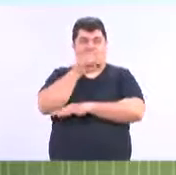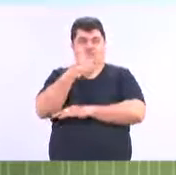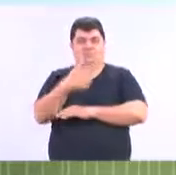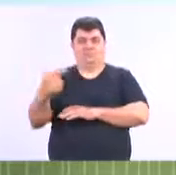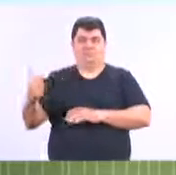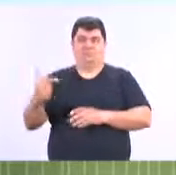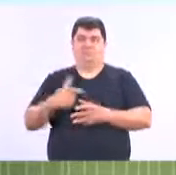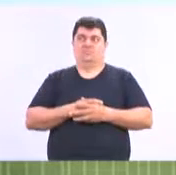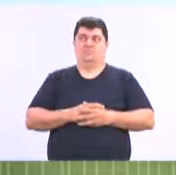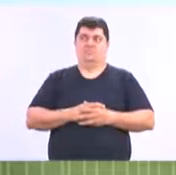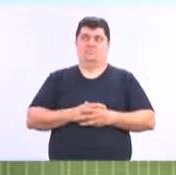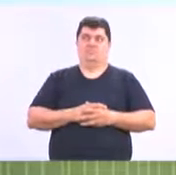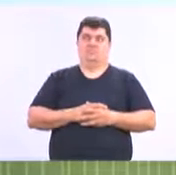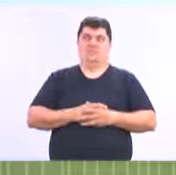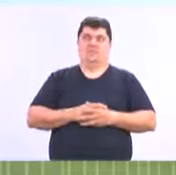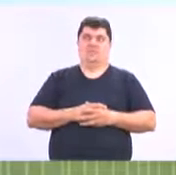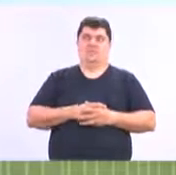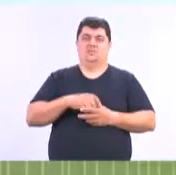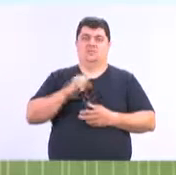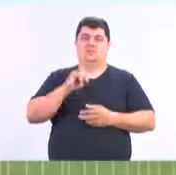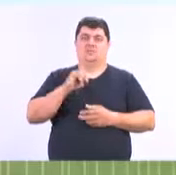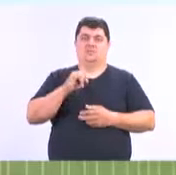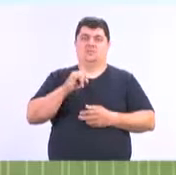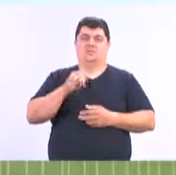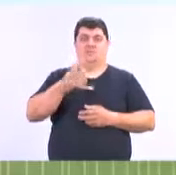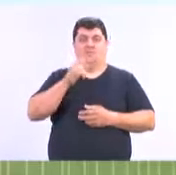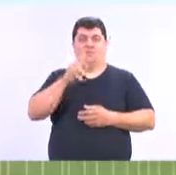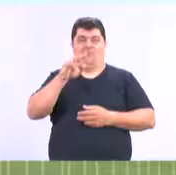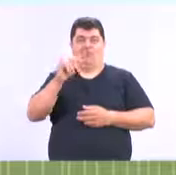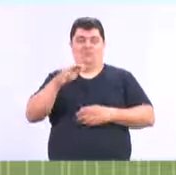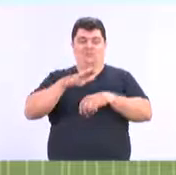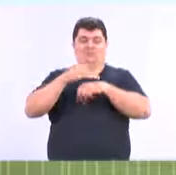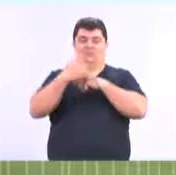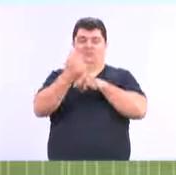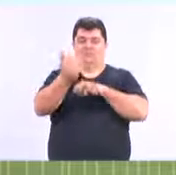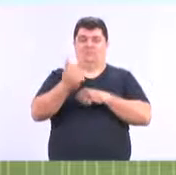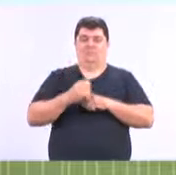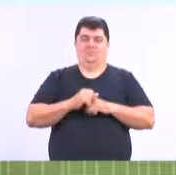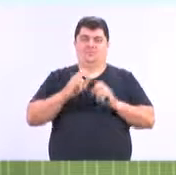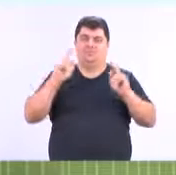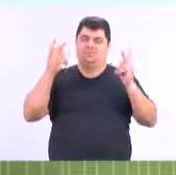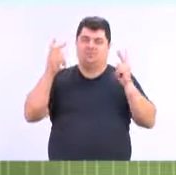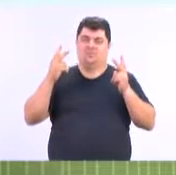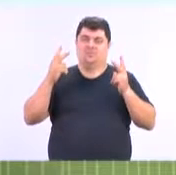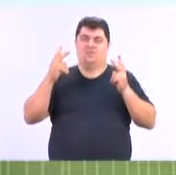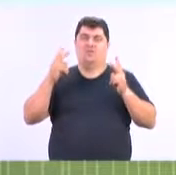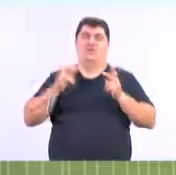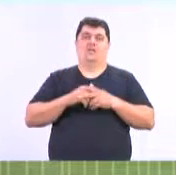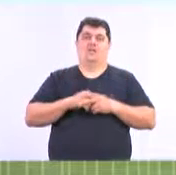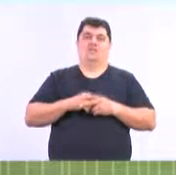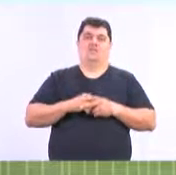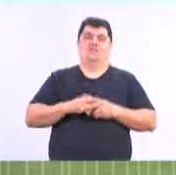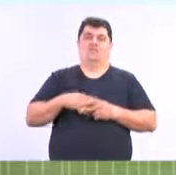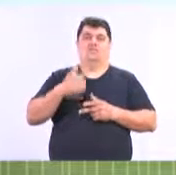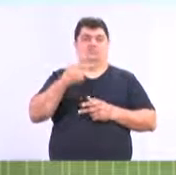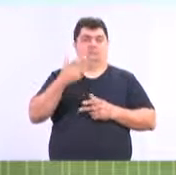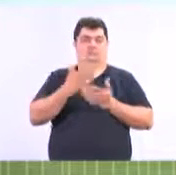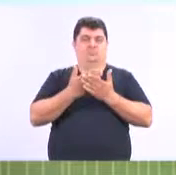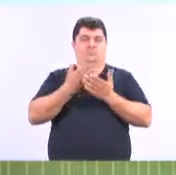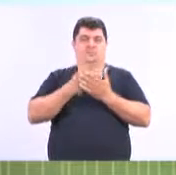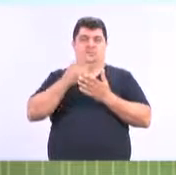Aí Se beber, me chame, telefone, a gente tá por aí. Então vamos curtir o carnaval semana que vem, não tem aula, a gente retorna só na